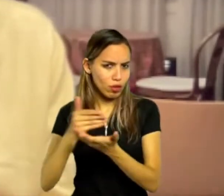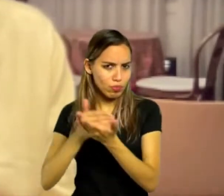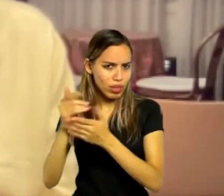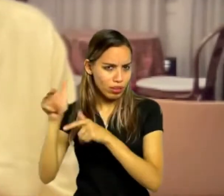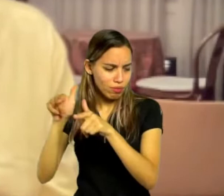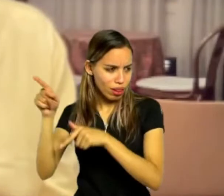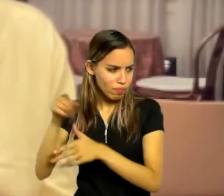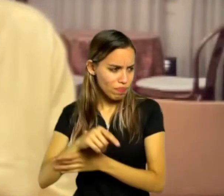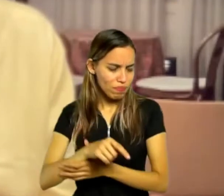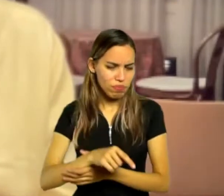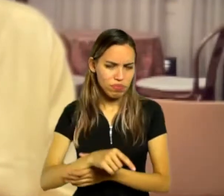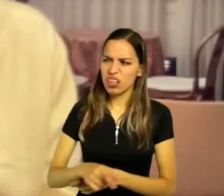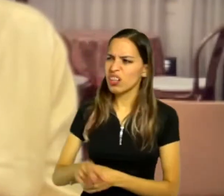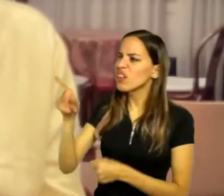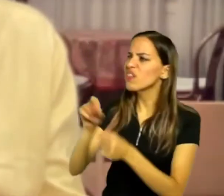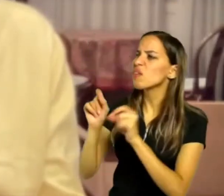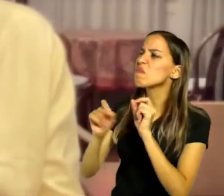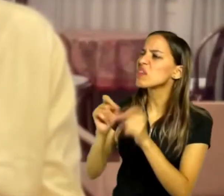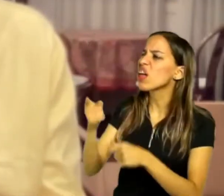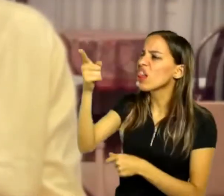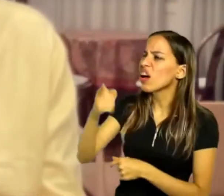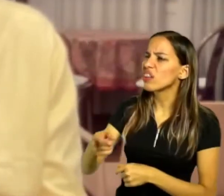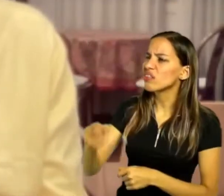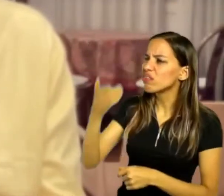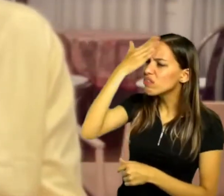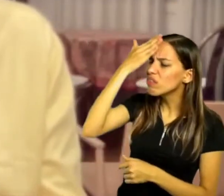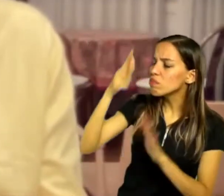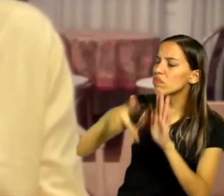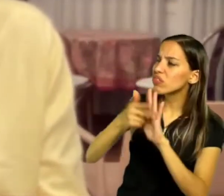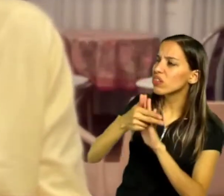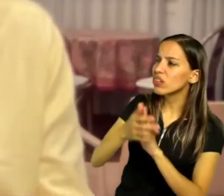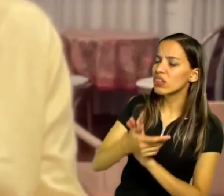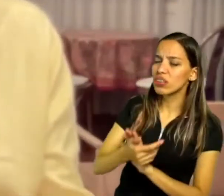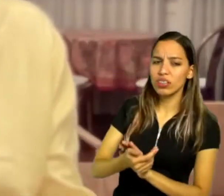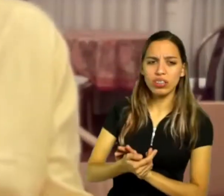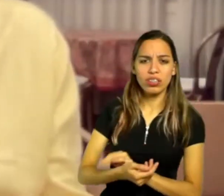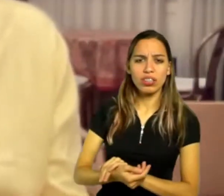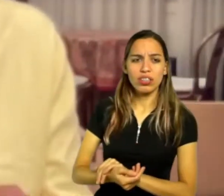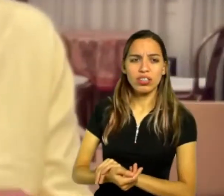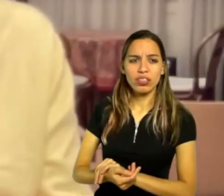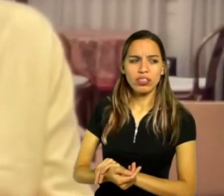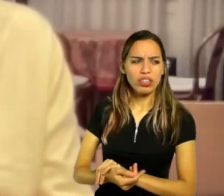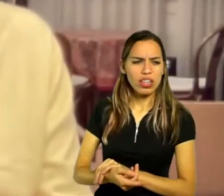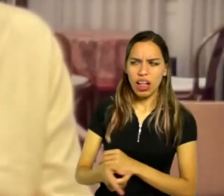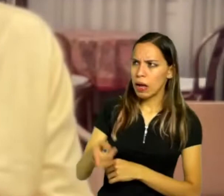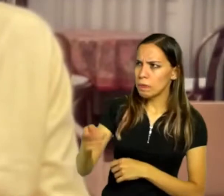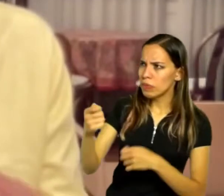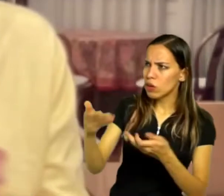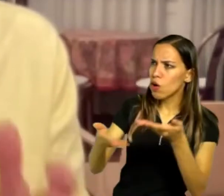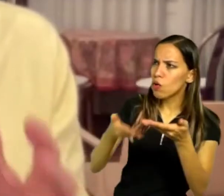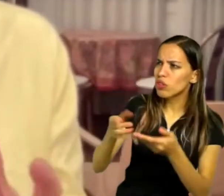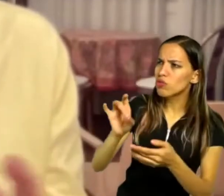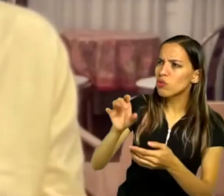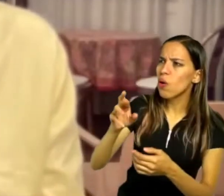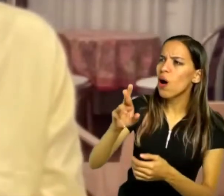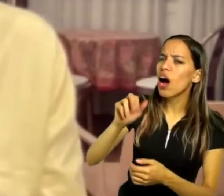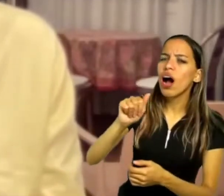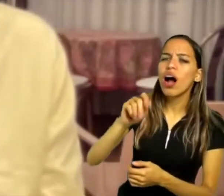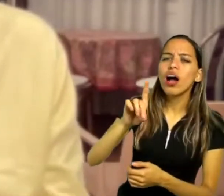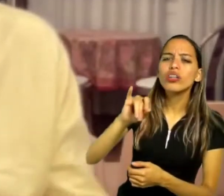não opera e não cura com a cirurgia ou com a radioterapia, acabou, você não tem o que fazer. E a clínica